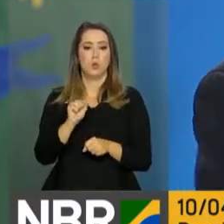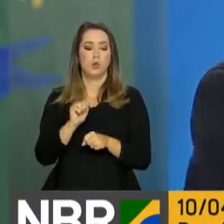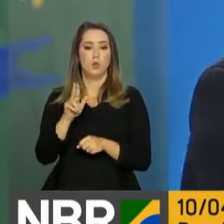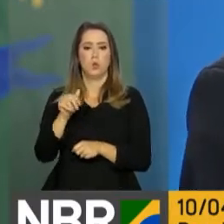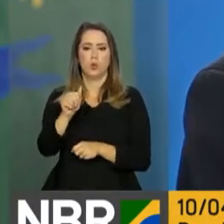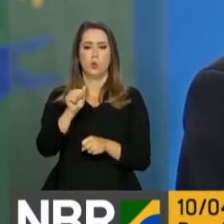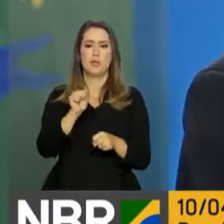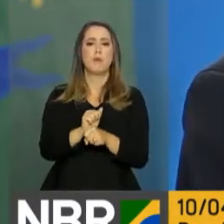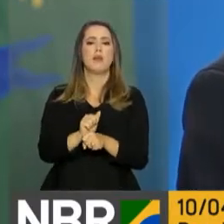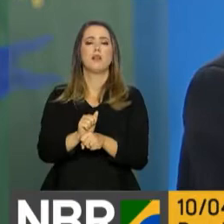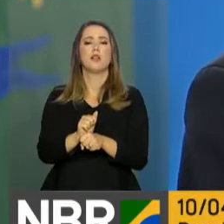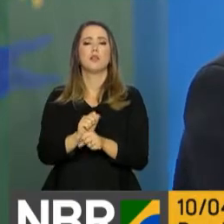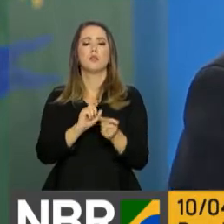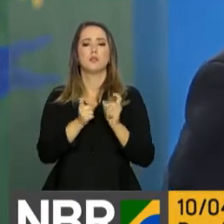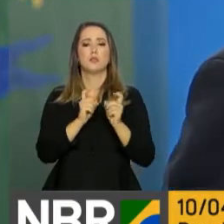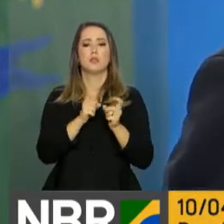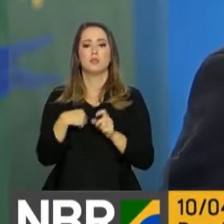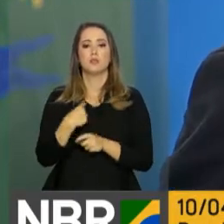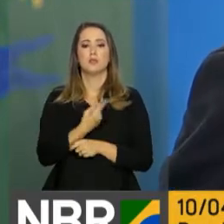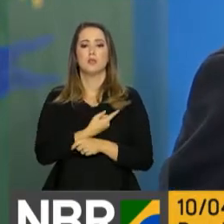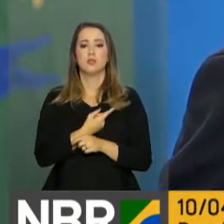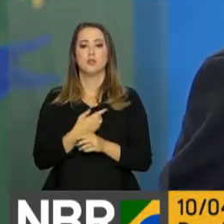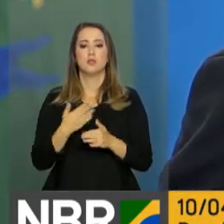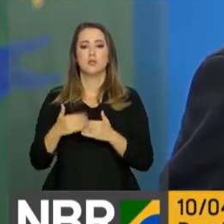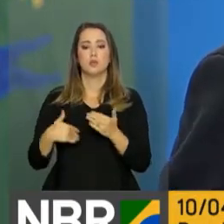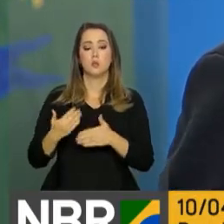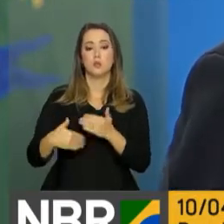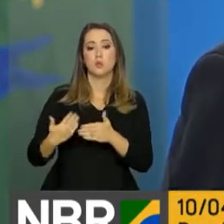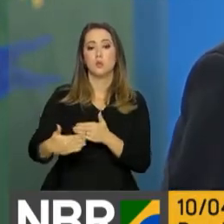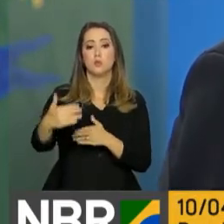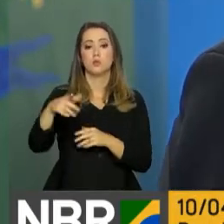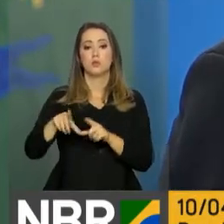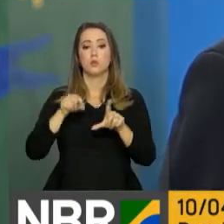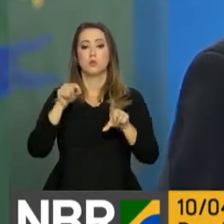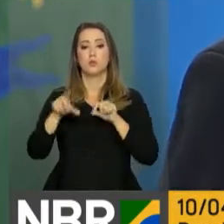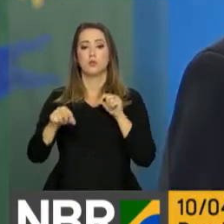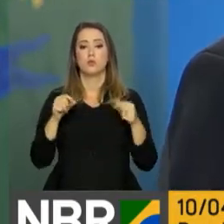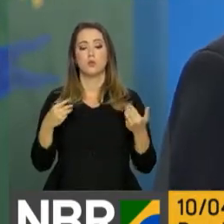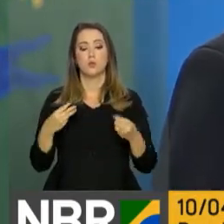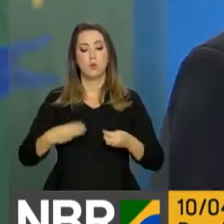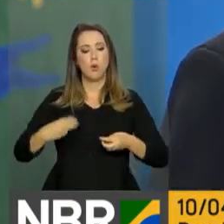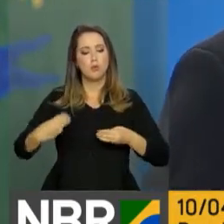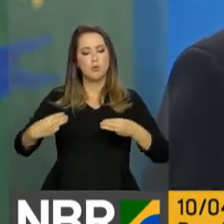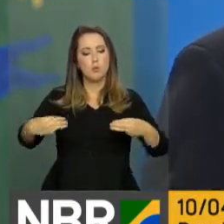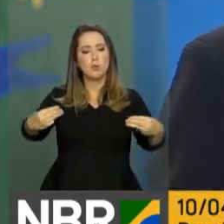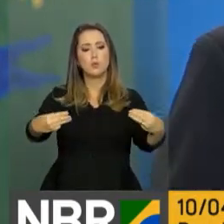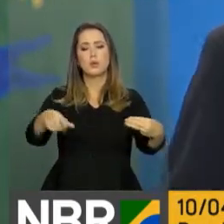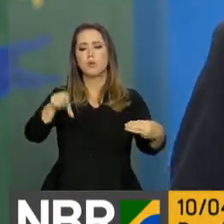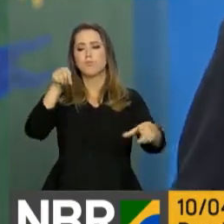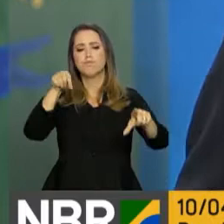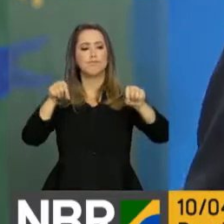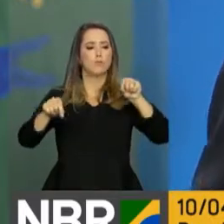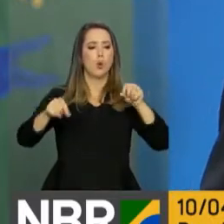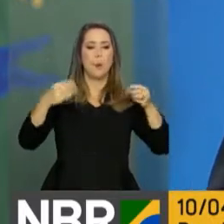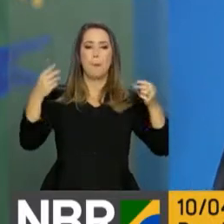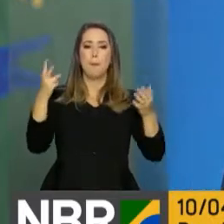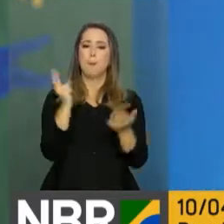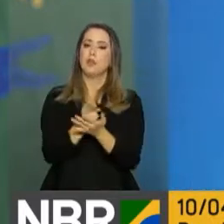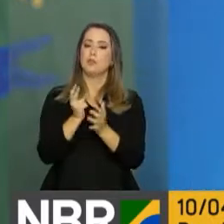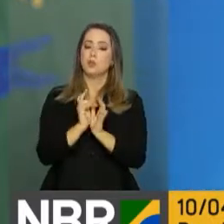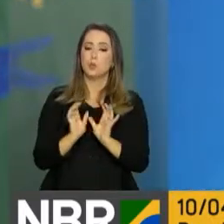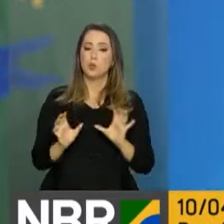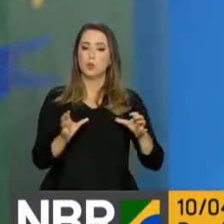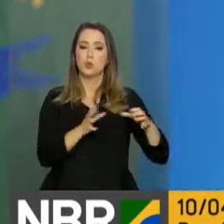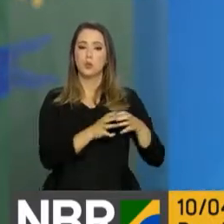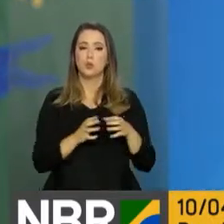não interrompemos a administração. Nós, praticamente, ao escolhermos o Ministério, nós mantivemos a mesma